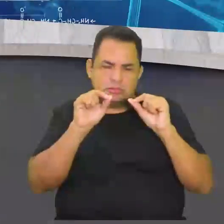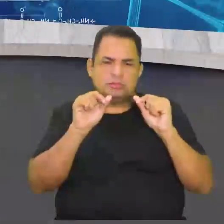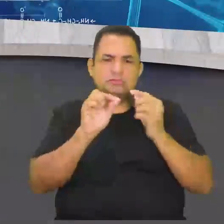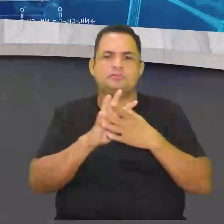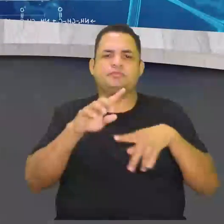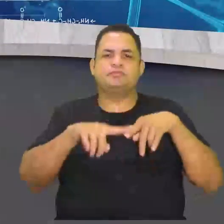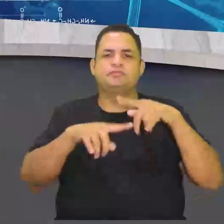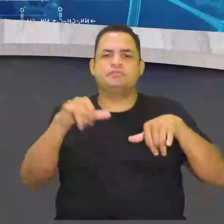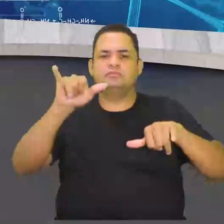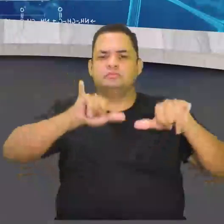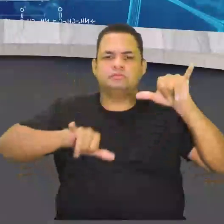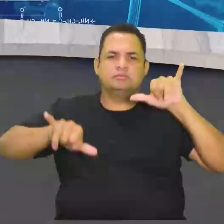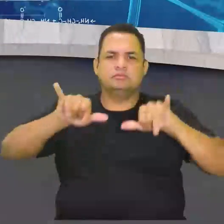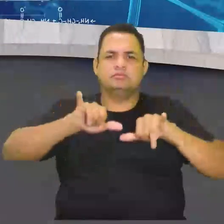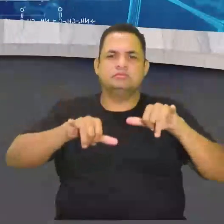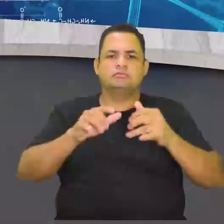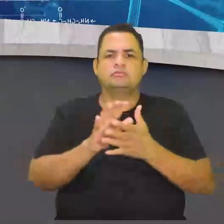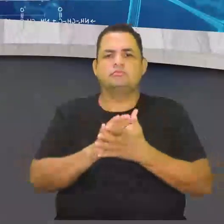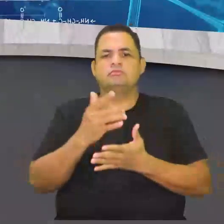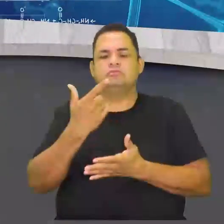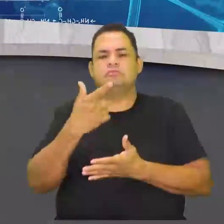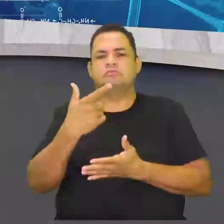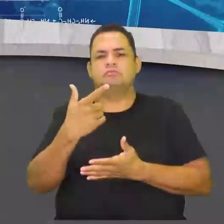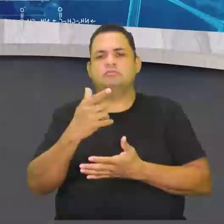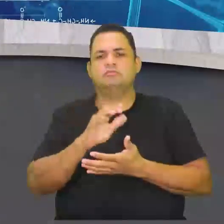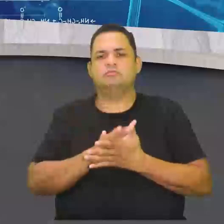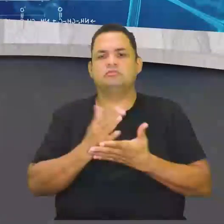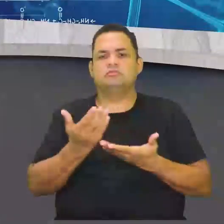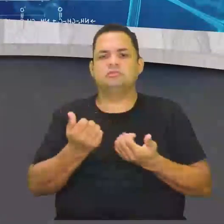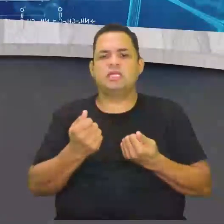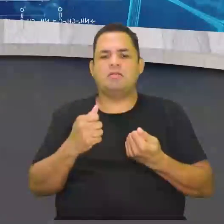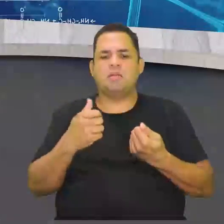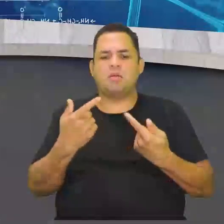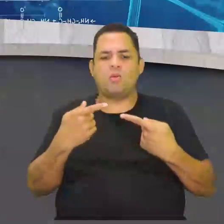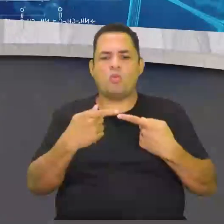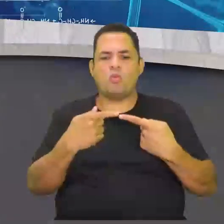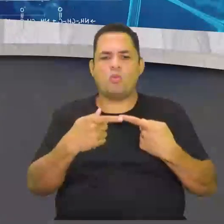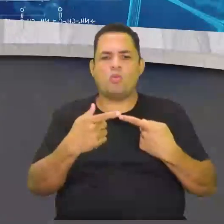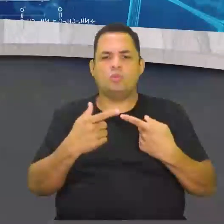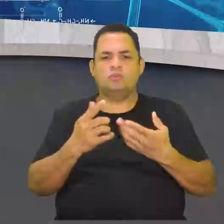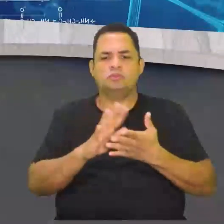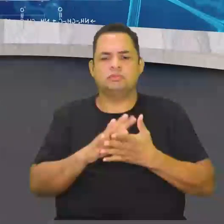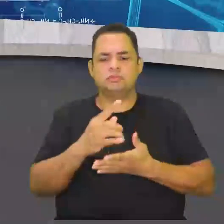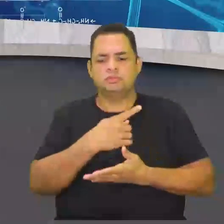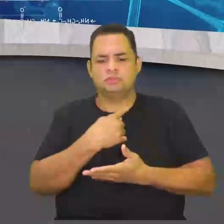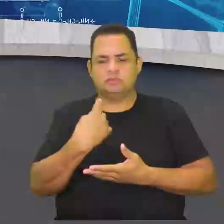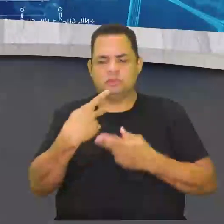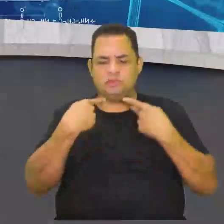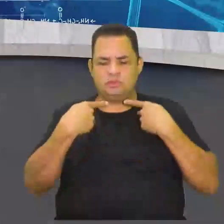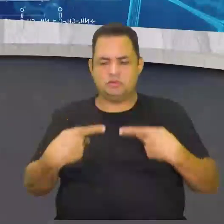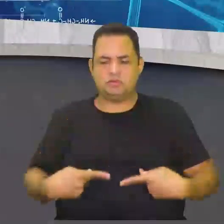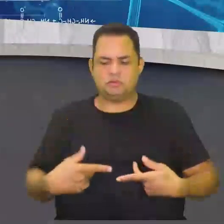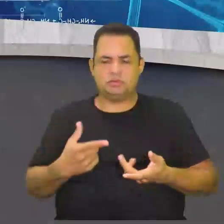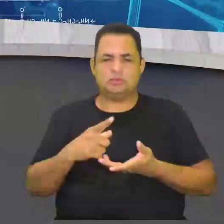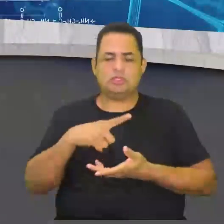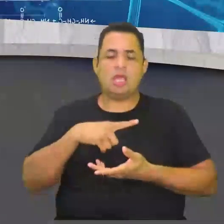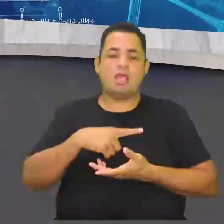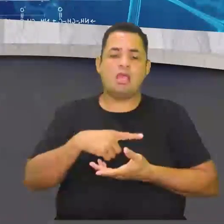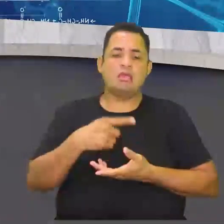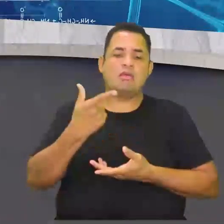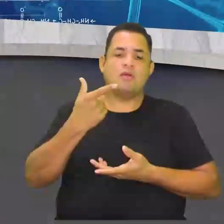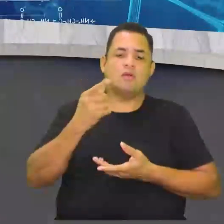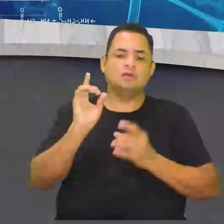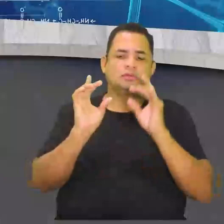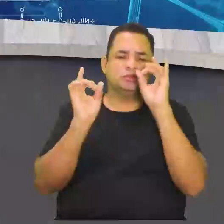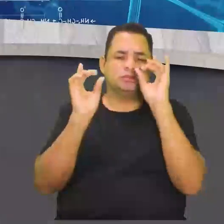que não tenha uma boa ação quando contato com o nosso organismo. Ainda tem outros detalhes, depende